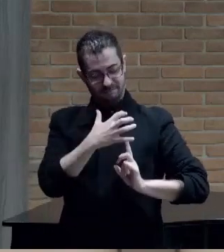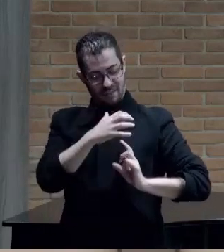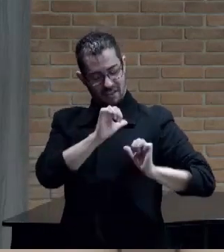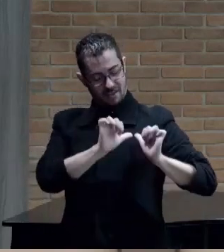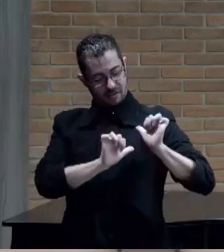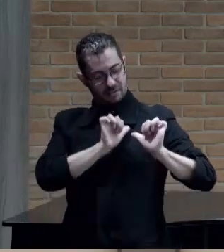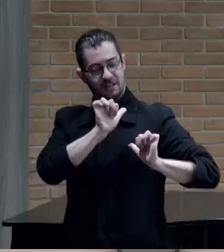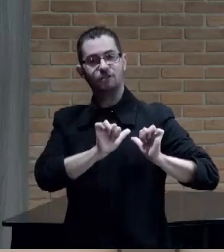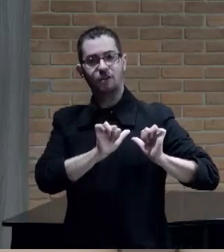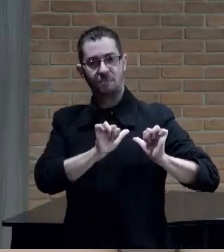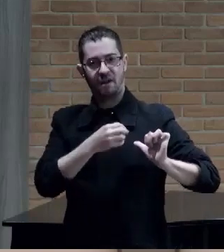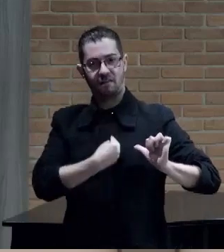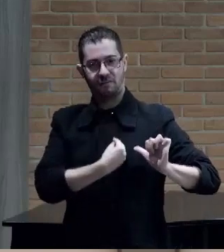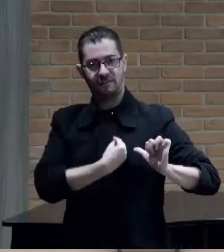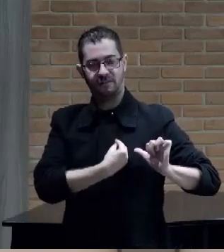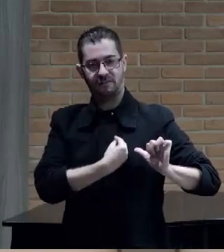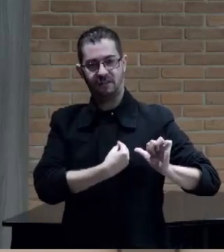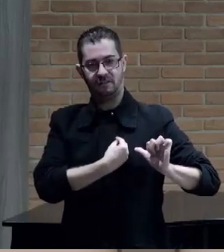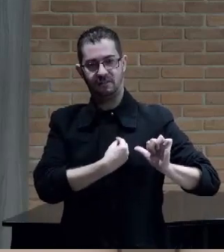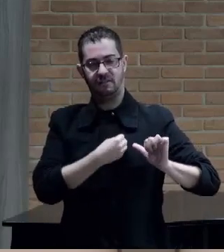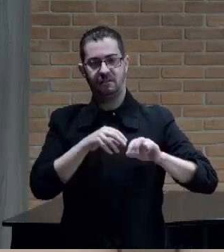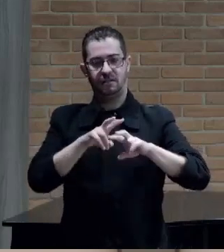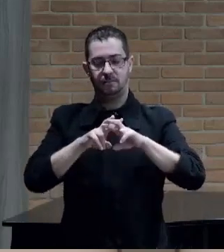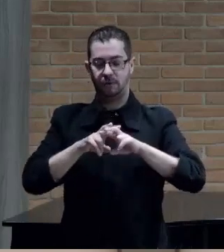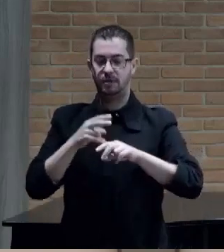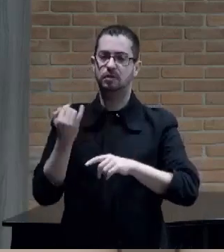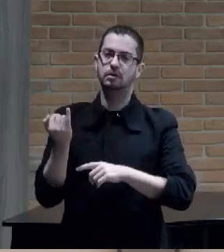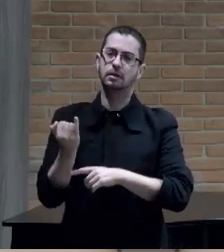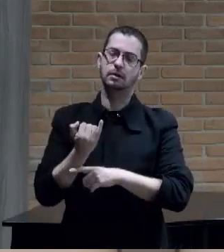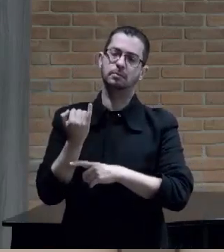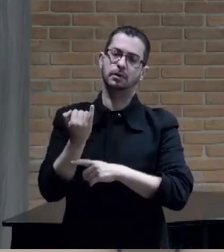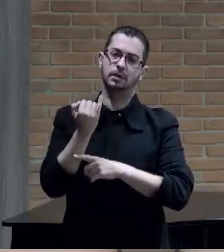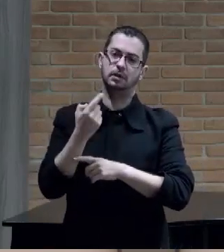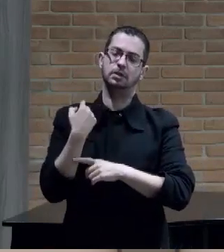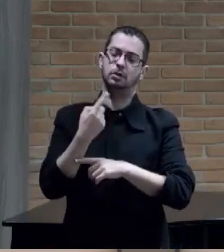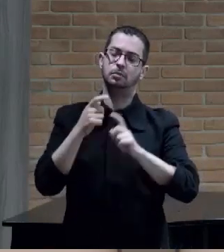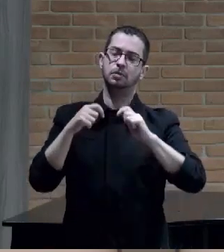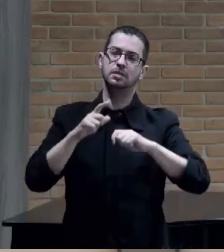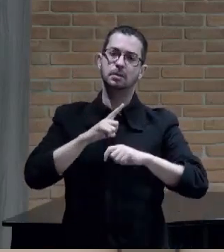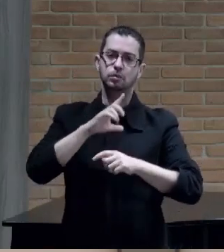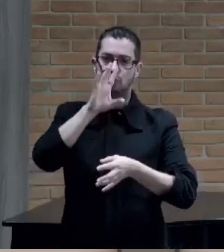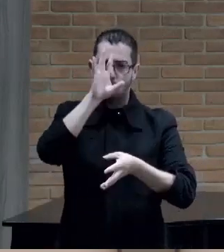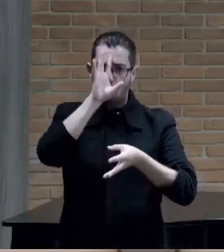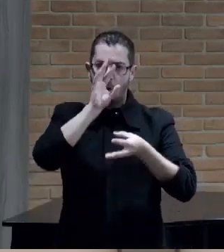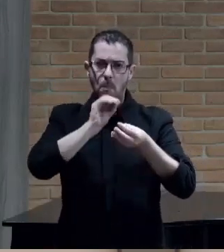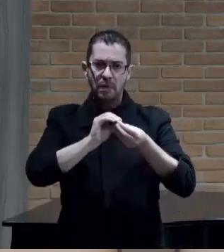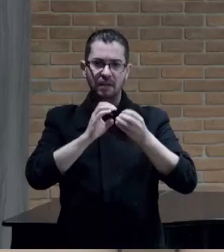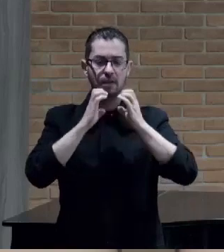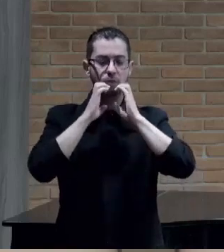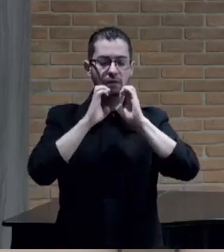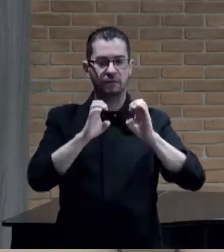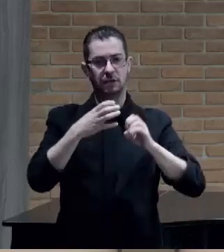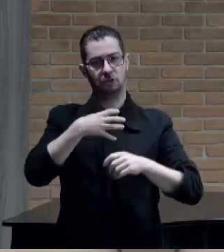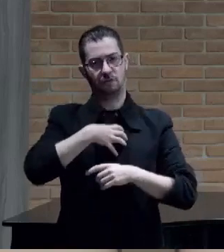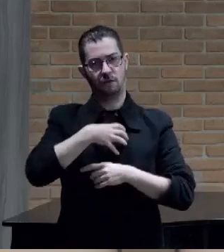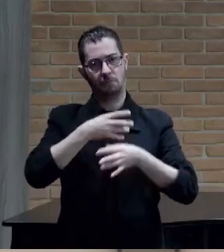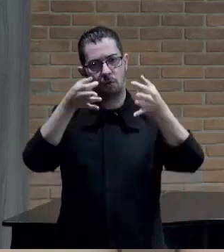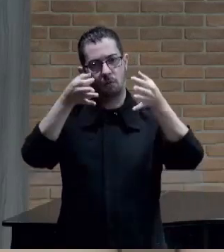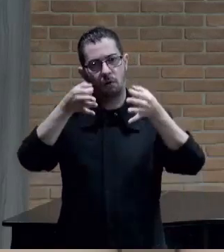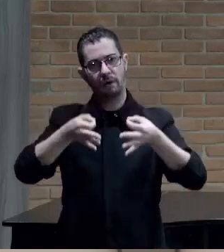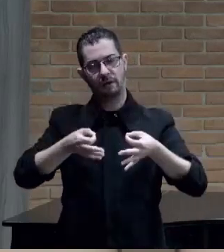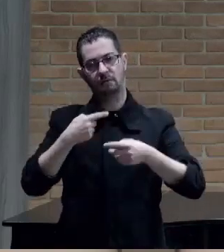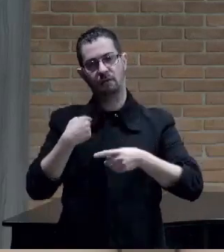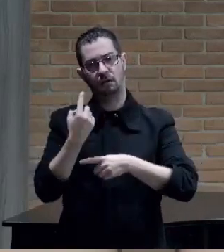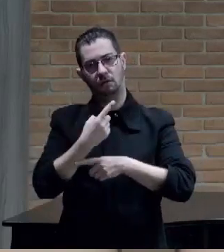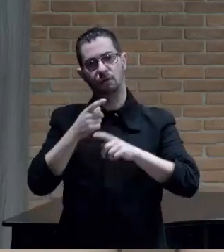transformar. Por isso é tão importante que nós entendamos o Evangelho de uma maneira correta e compreendamos